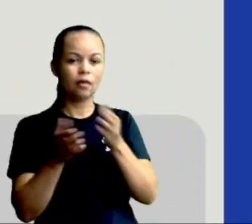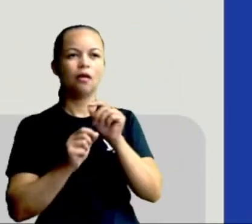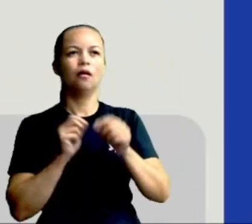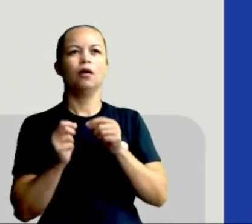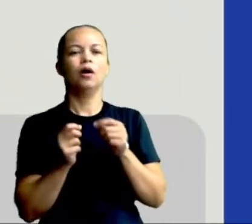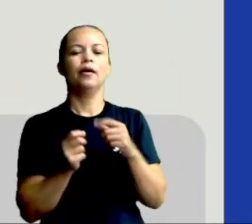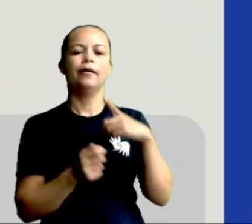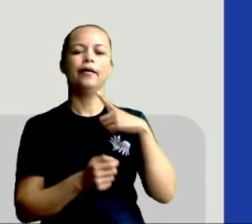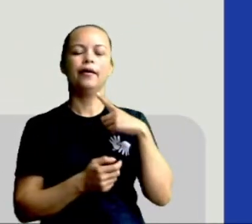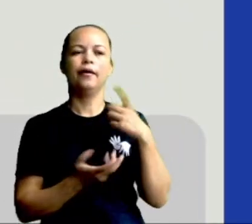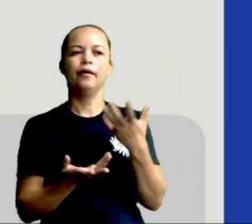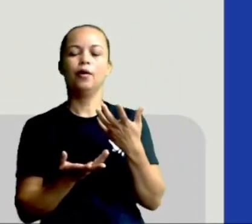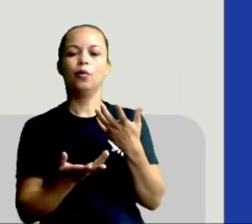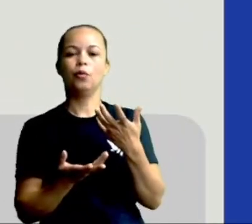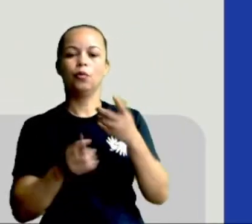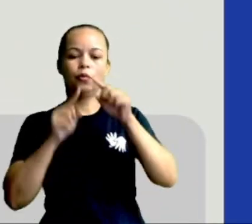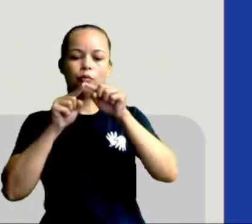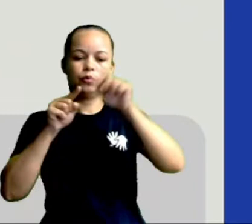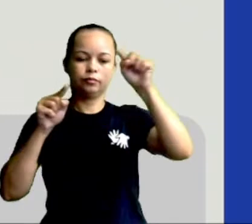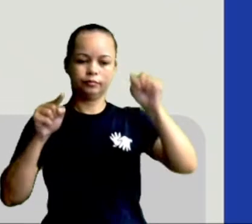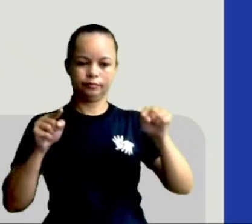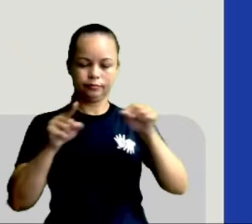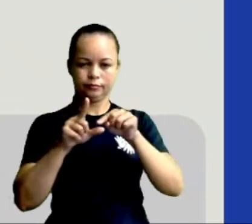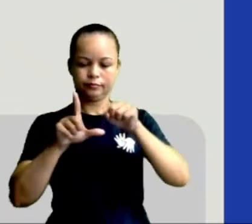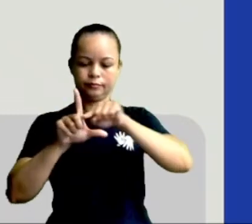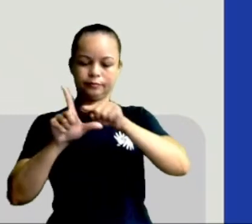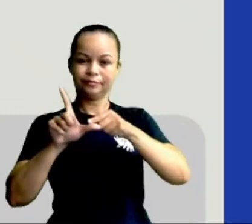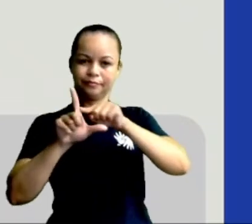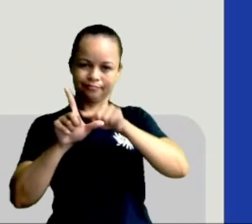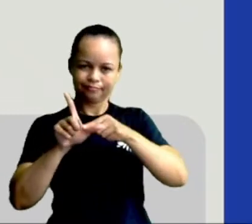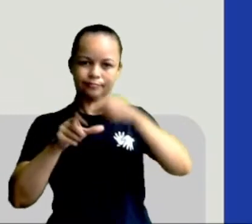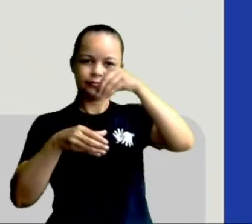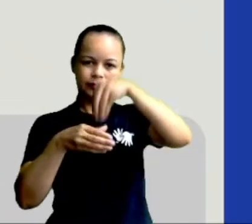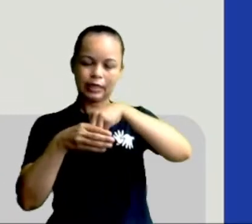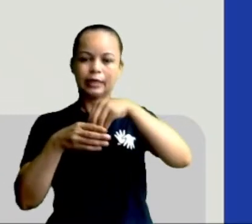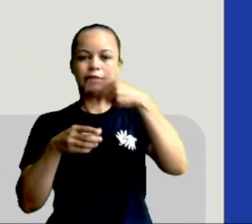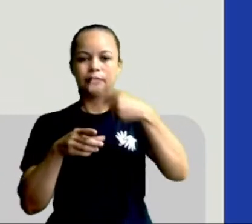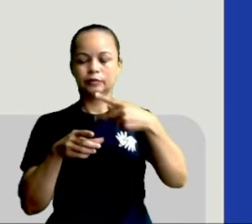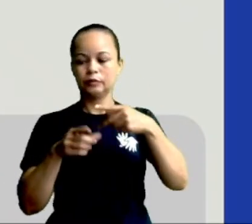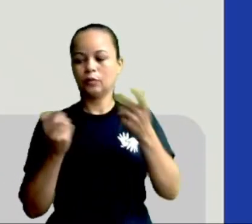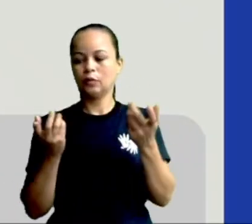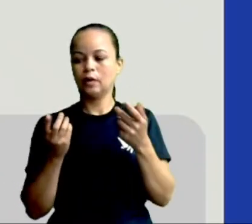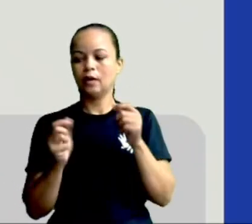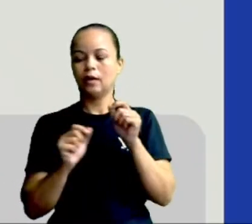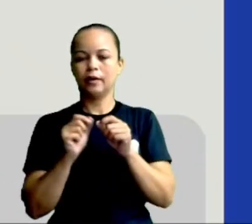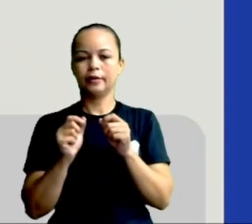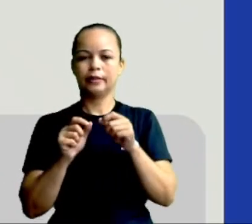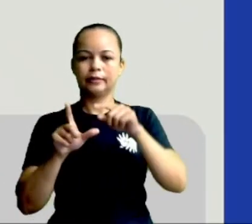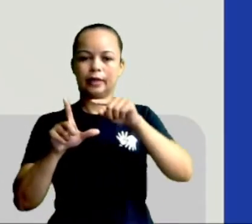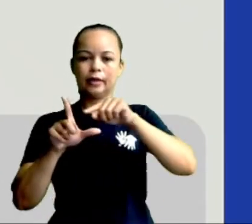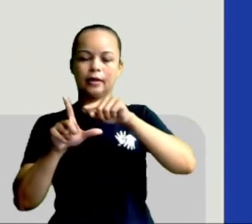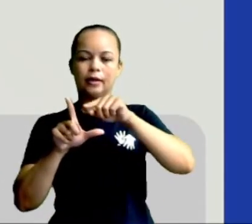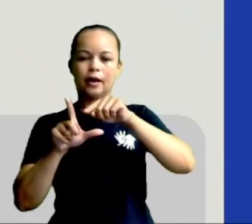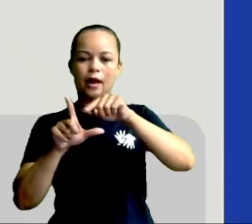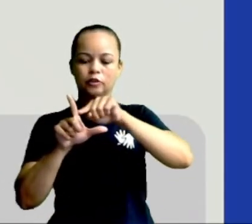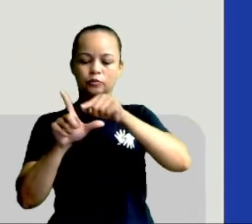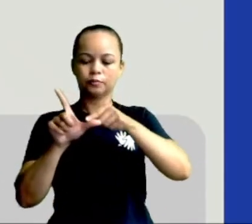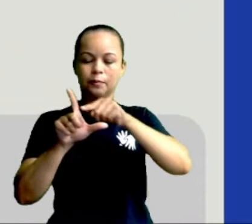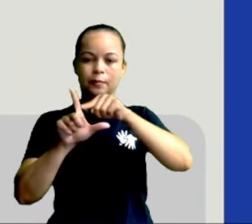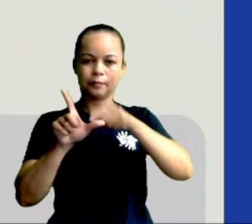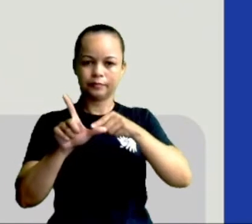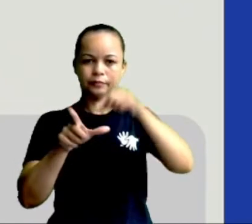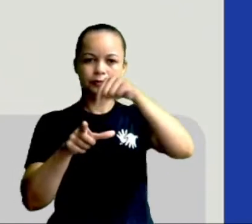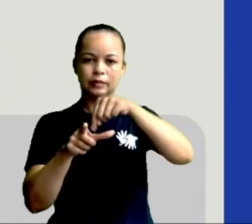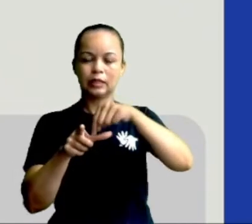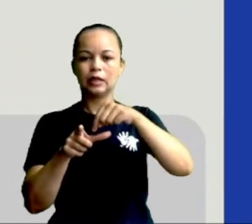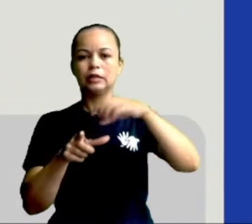ele tem 3 ângulos internos, e principalmente esse triângulo aí, que ele tem as medidas de lados, né, correspondentes, esse triângulo, ele